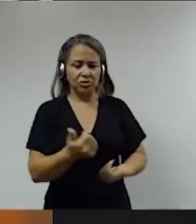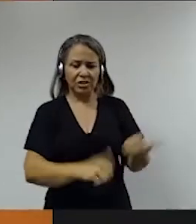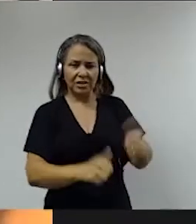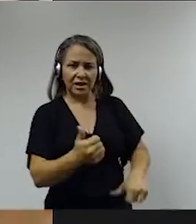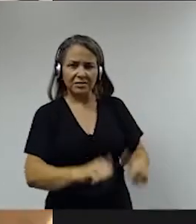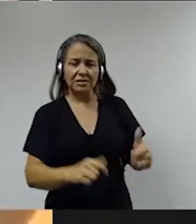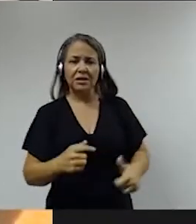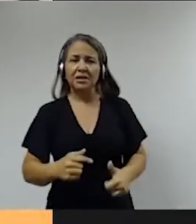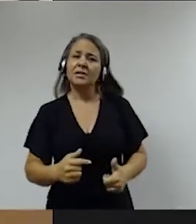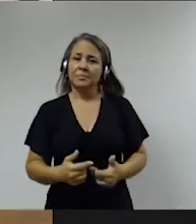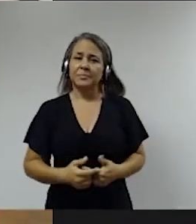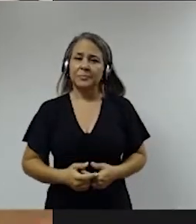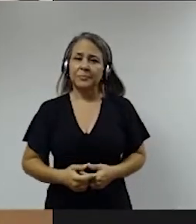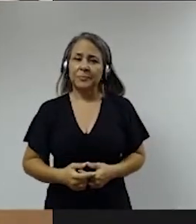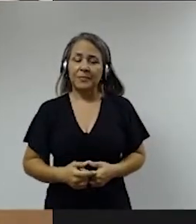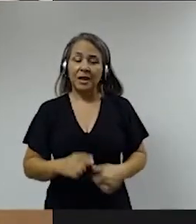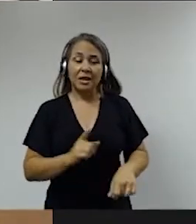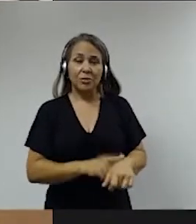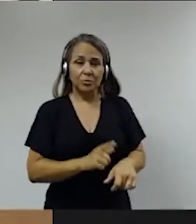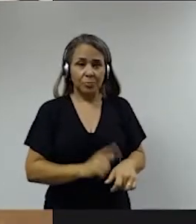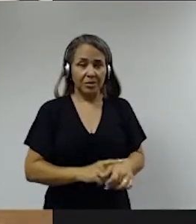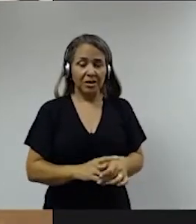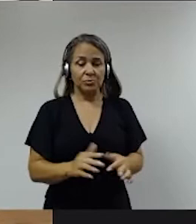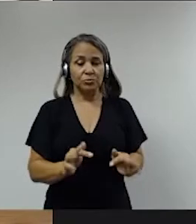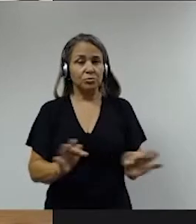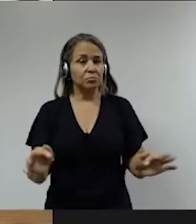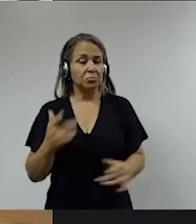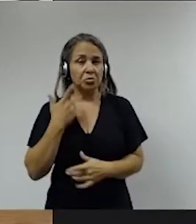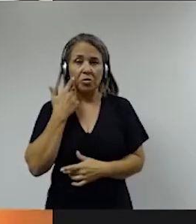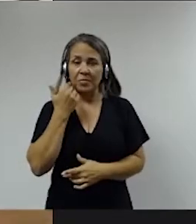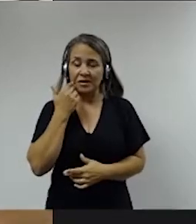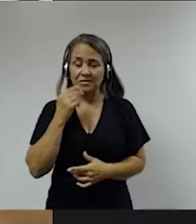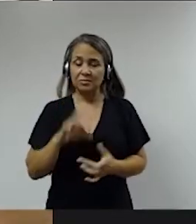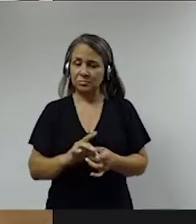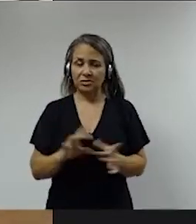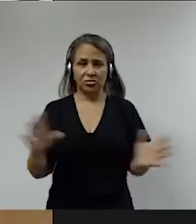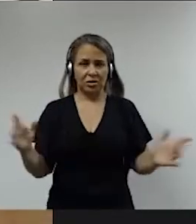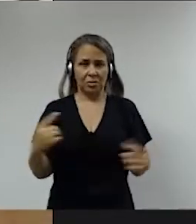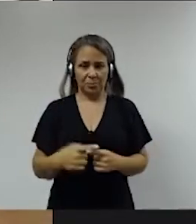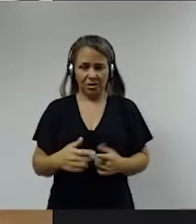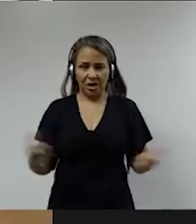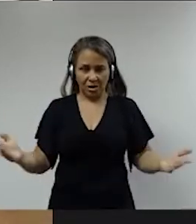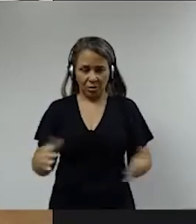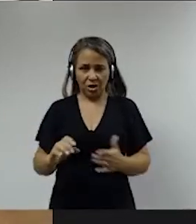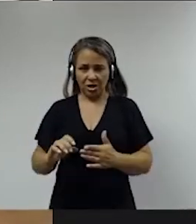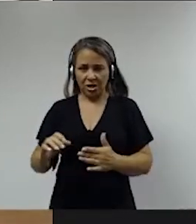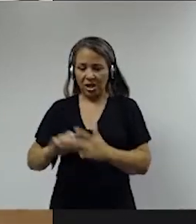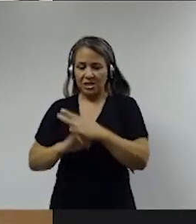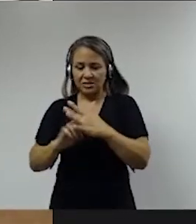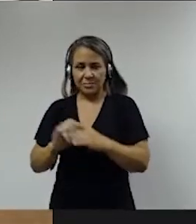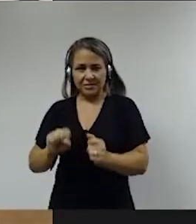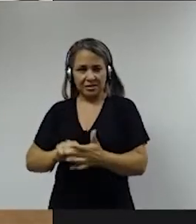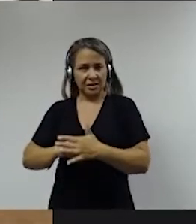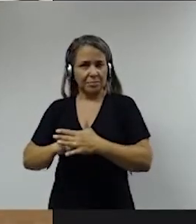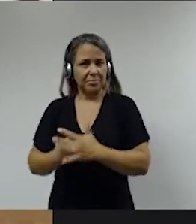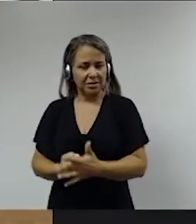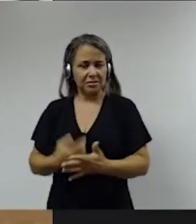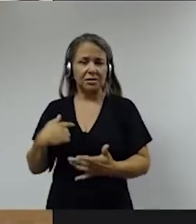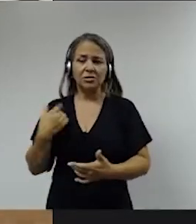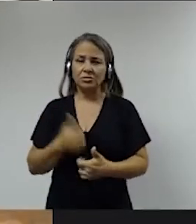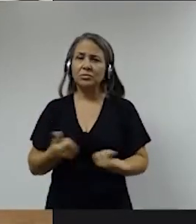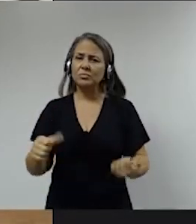e permitir concentrações, que em momentos, situações normais, a gente não permitiria só porque agora as empresas estão quebrando e a gente está saindo de uma